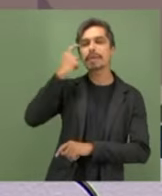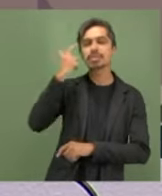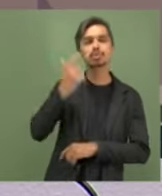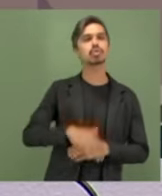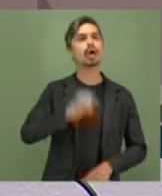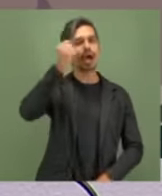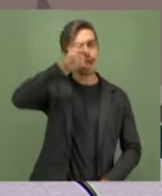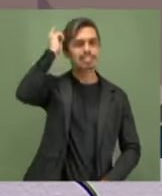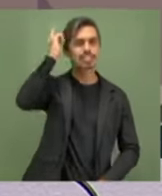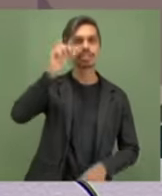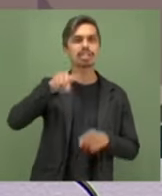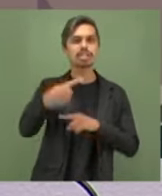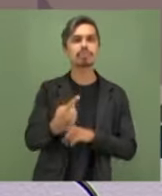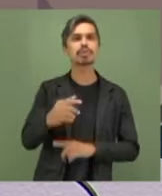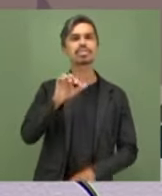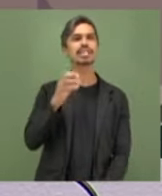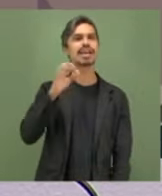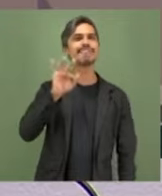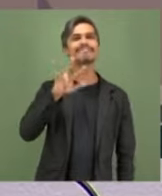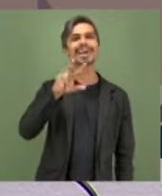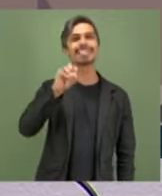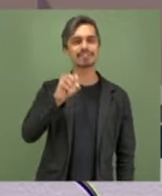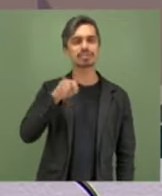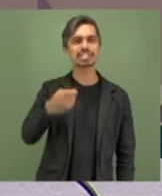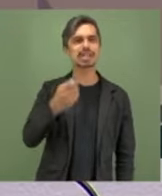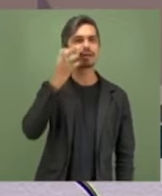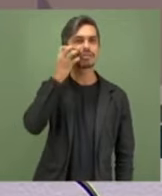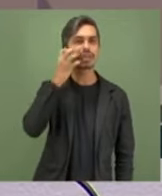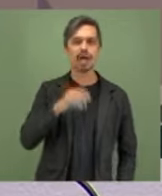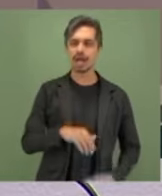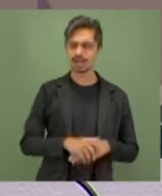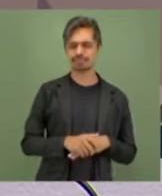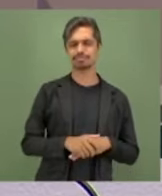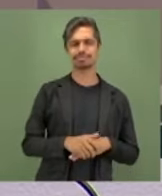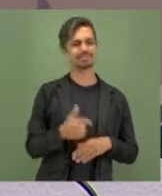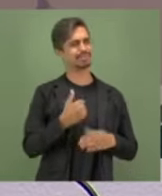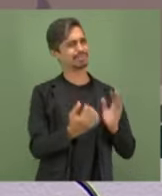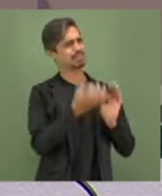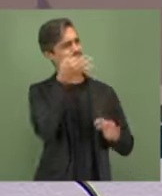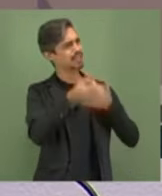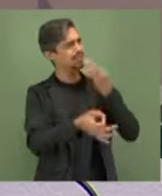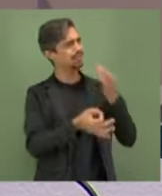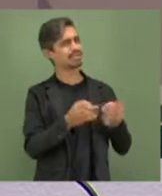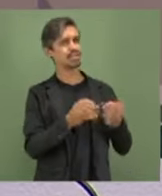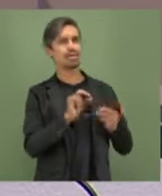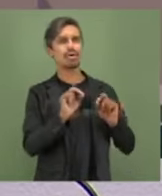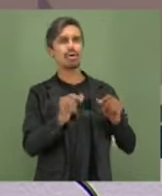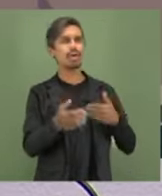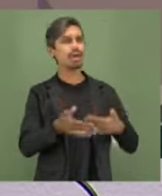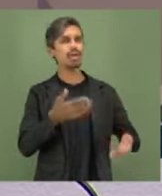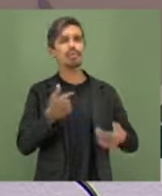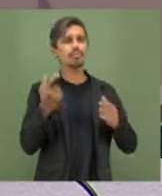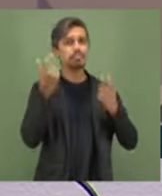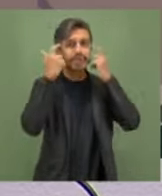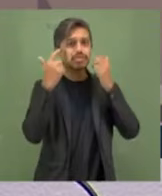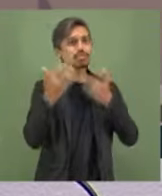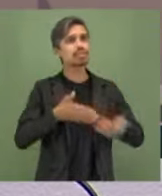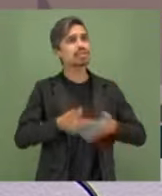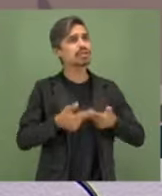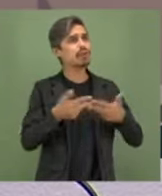Dino? Então isto são perguntas sobre um visto? Flávio Moraes e Alexandre. O que eu penso de Alexandre de Moraes, o que eu quiser. Eu sou um